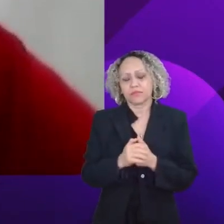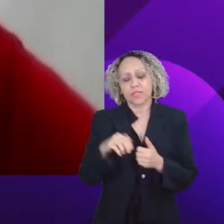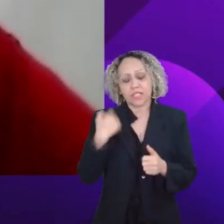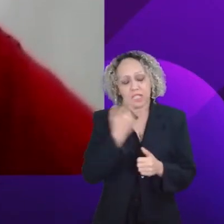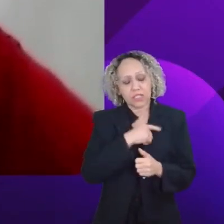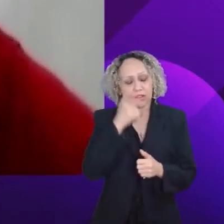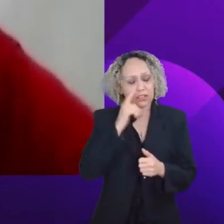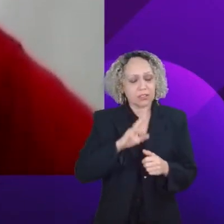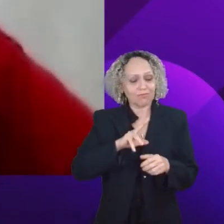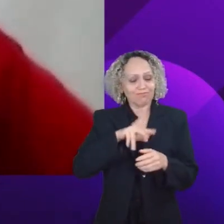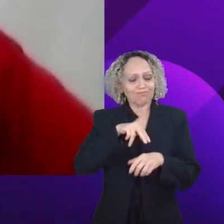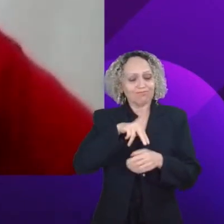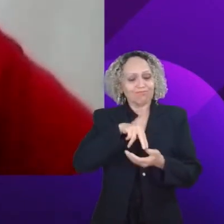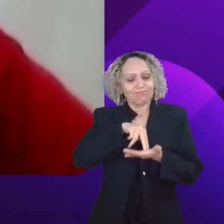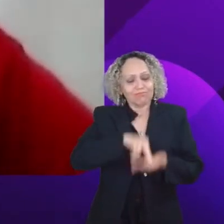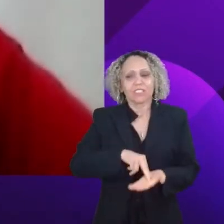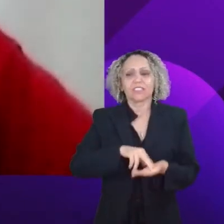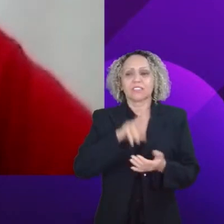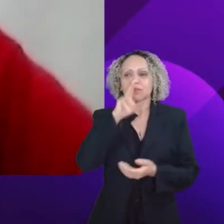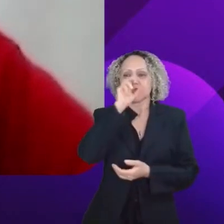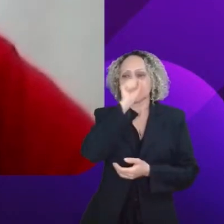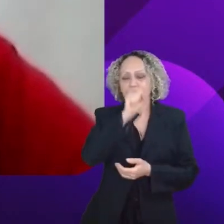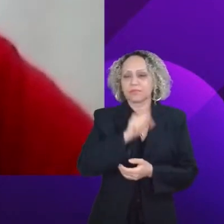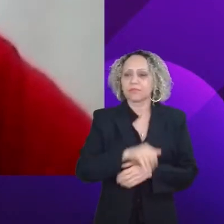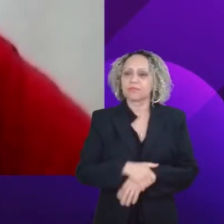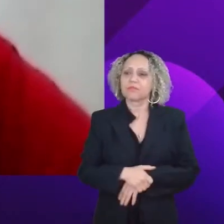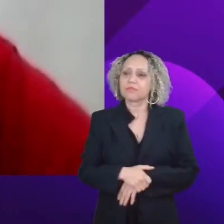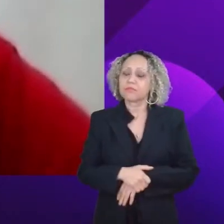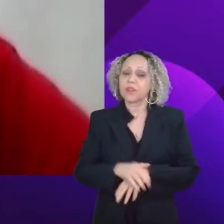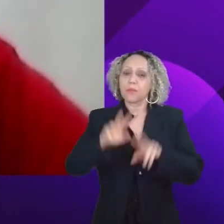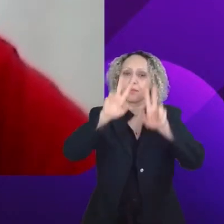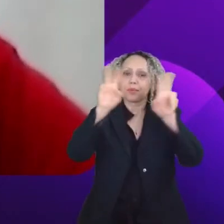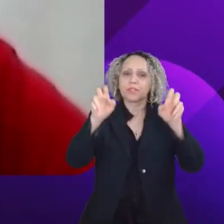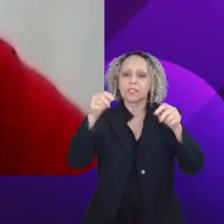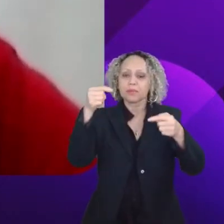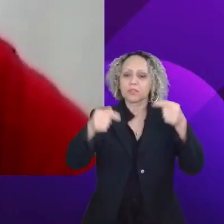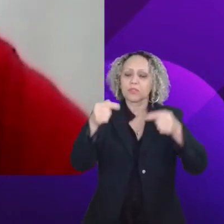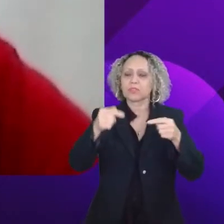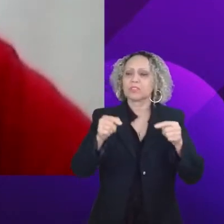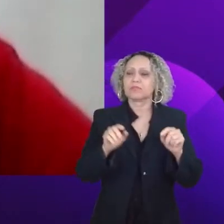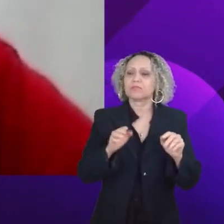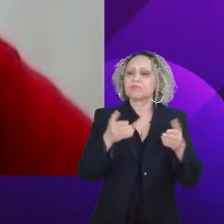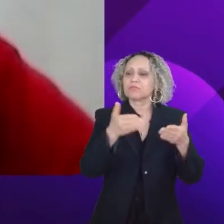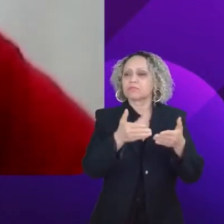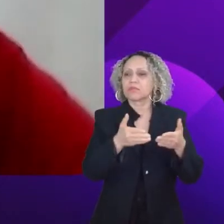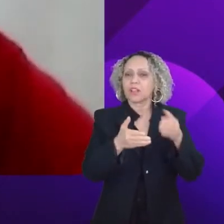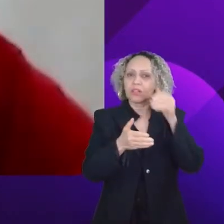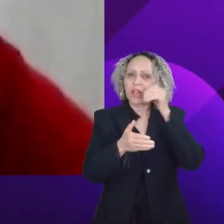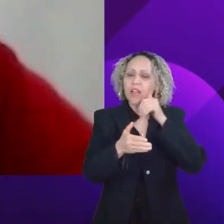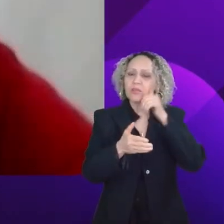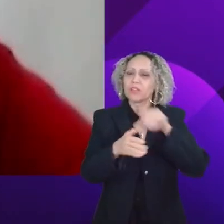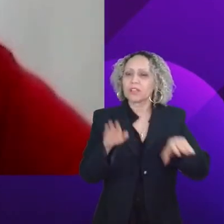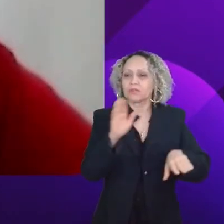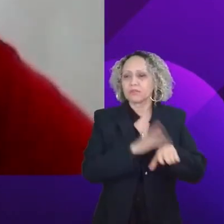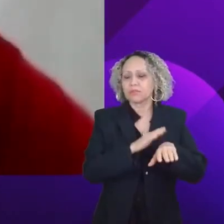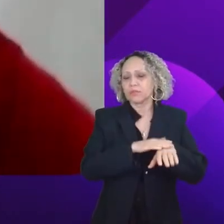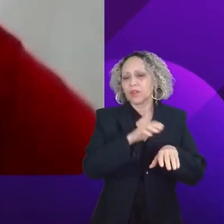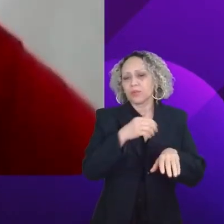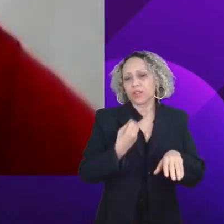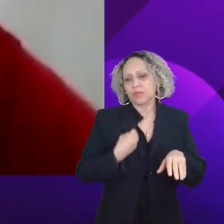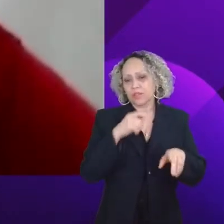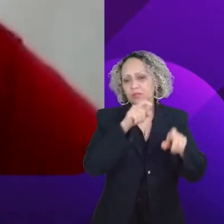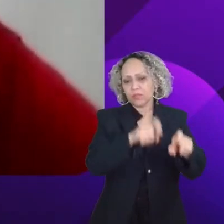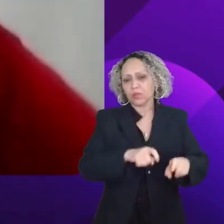fortalecimento. Então, assim, discutir temas ligados às mulheres do campo, ele é bem mais